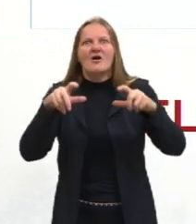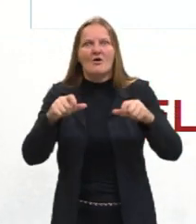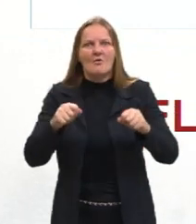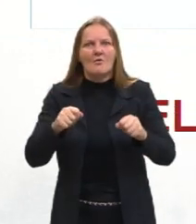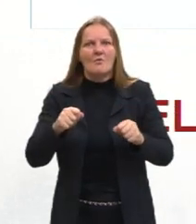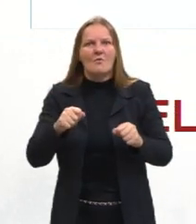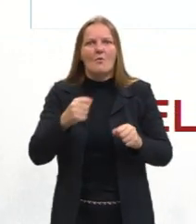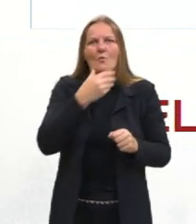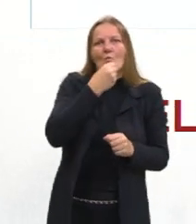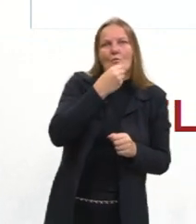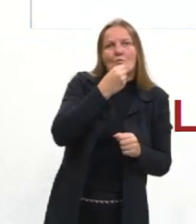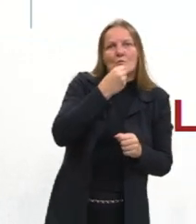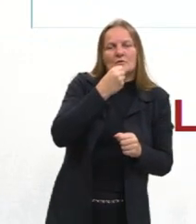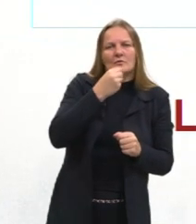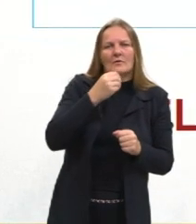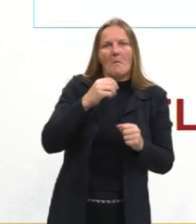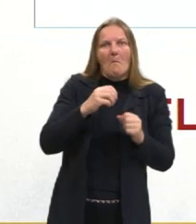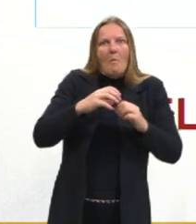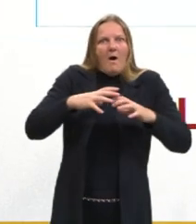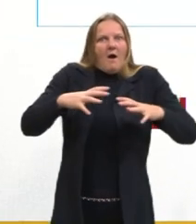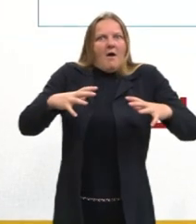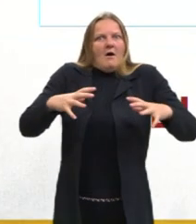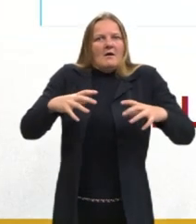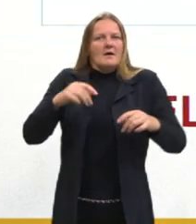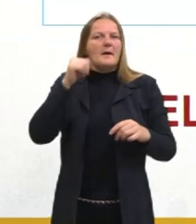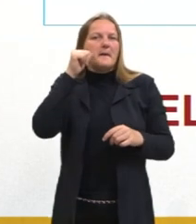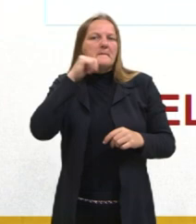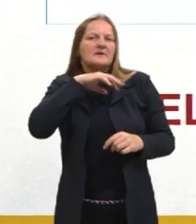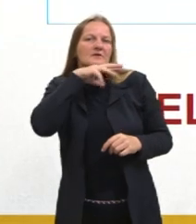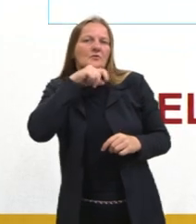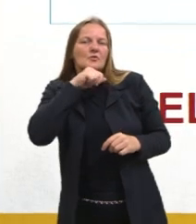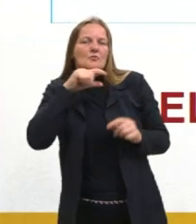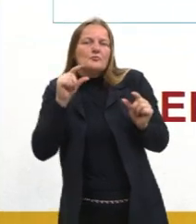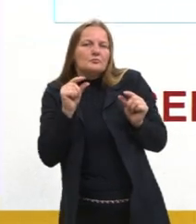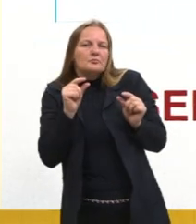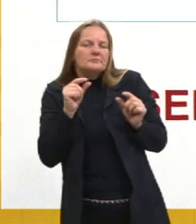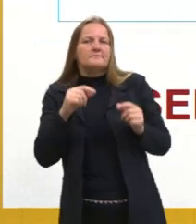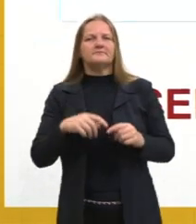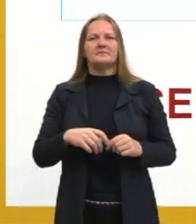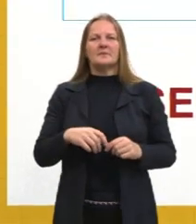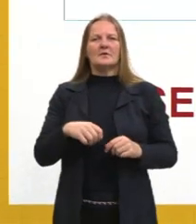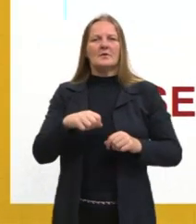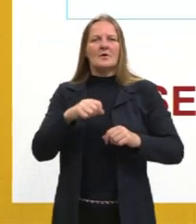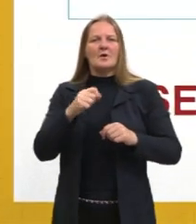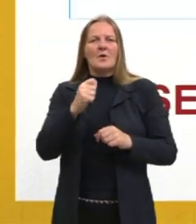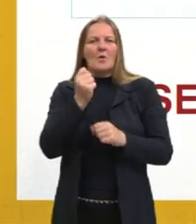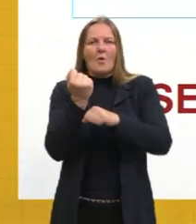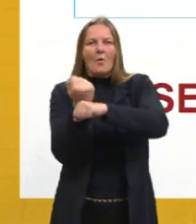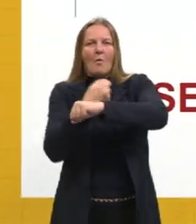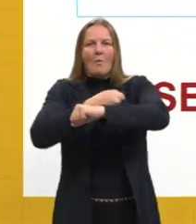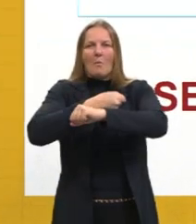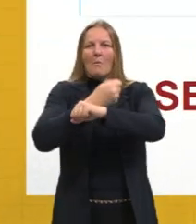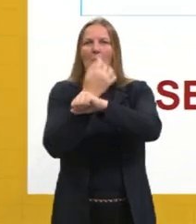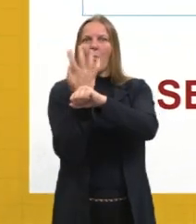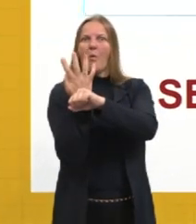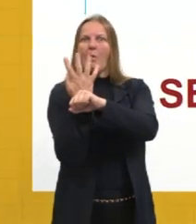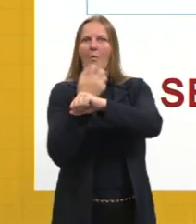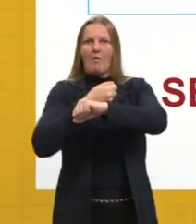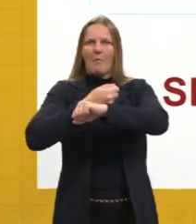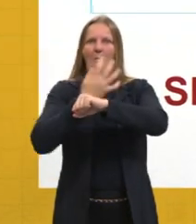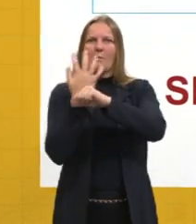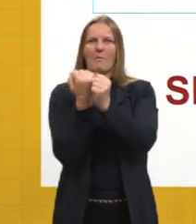maiores que as leoas porque os pulmões machos exibem plumas longas e